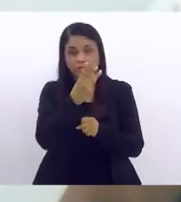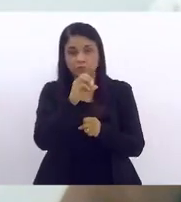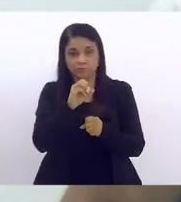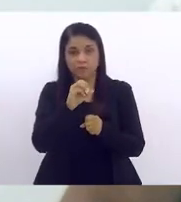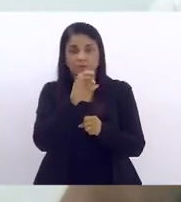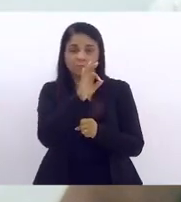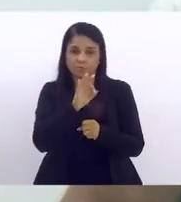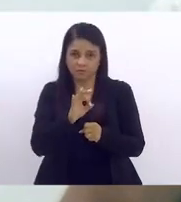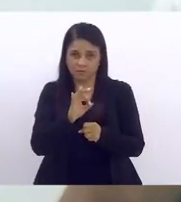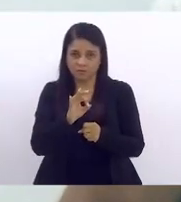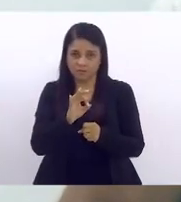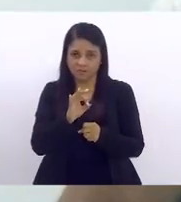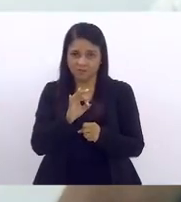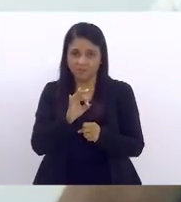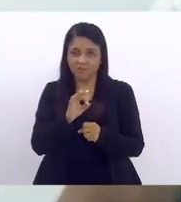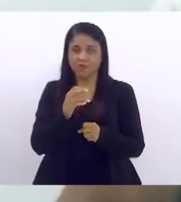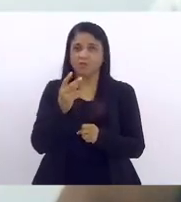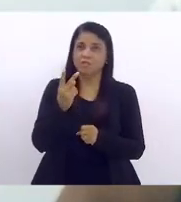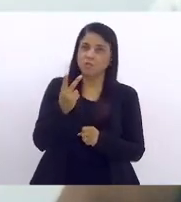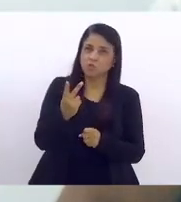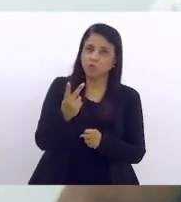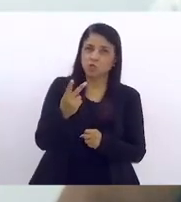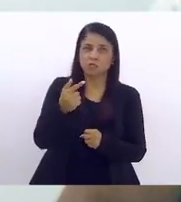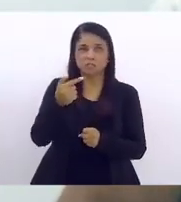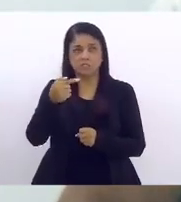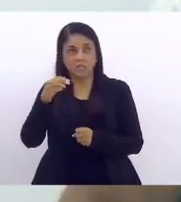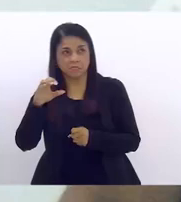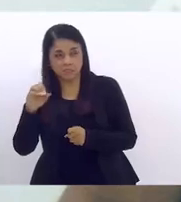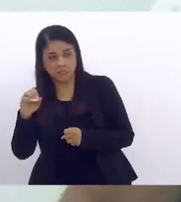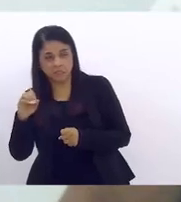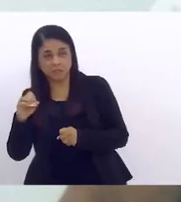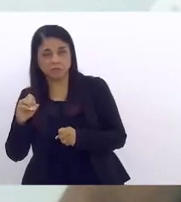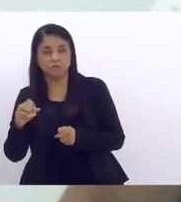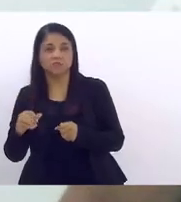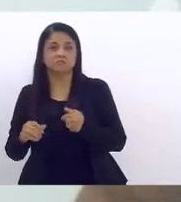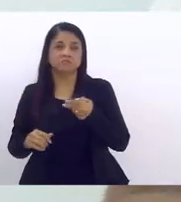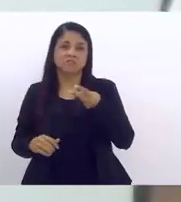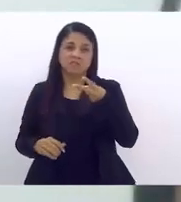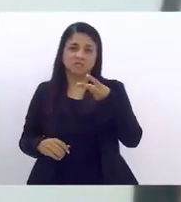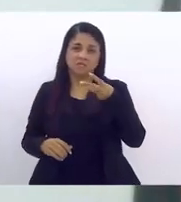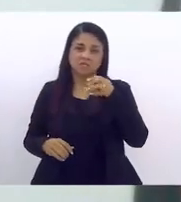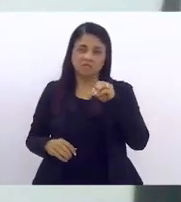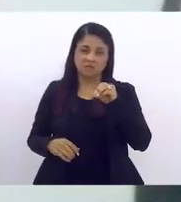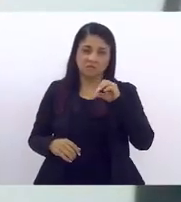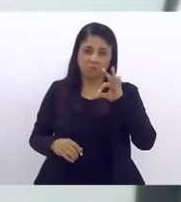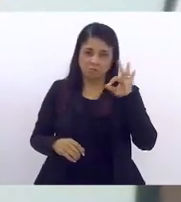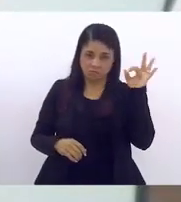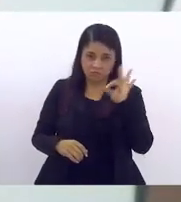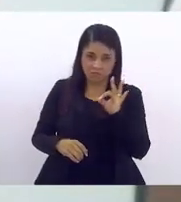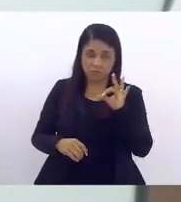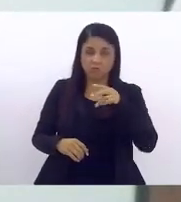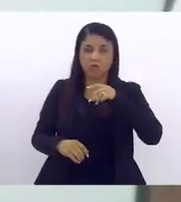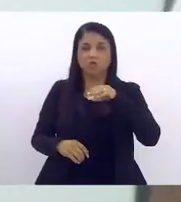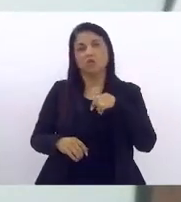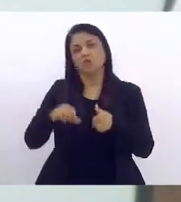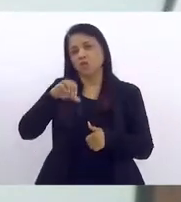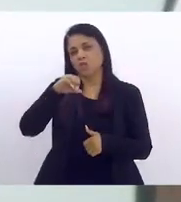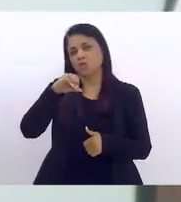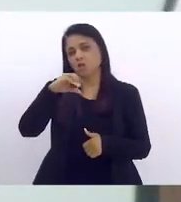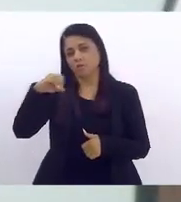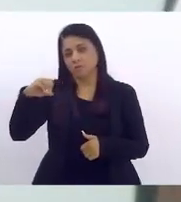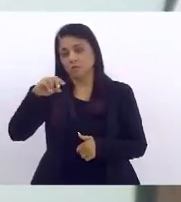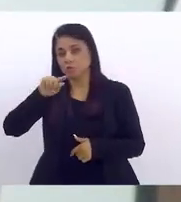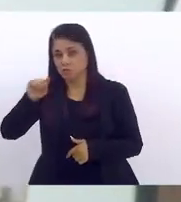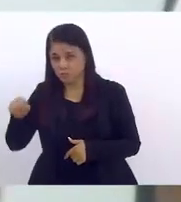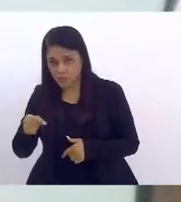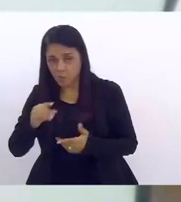dizer, de 2.700, 30% é mais ou menos 900 mil, são para a saúde. Já disse uma outra que é